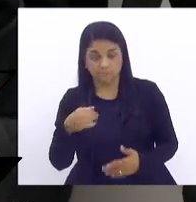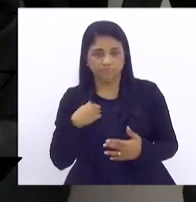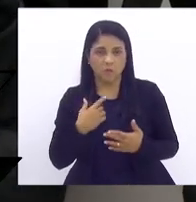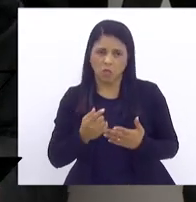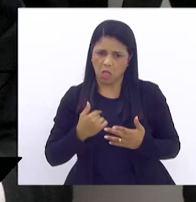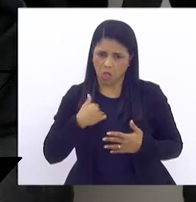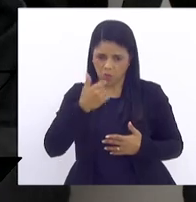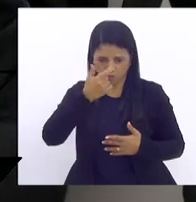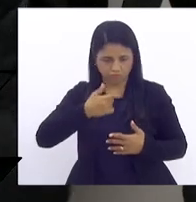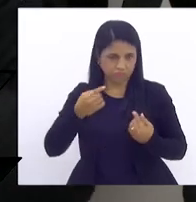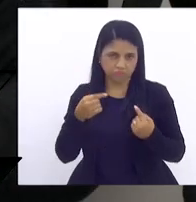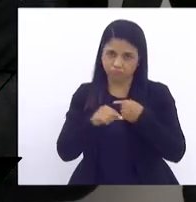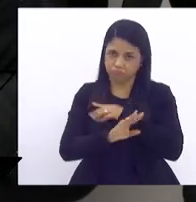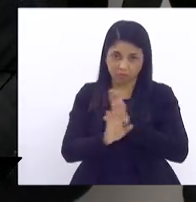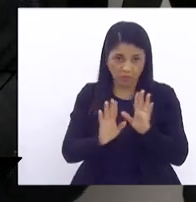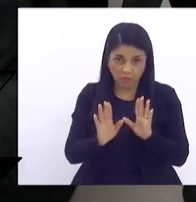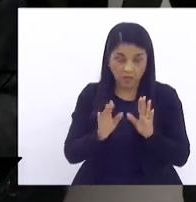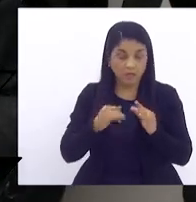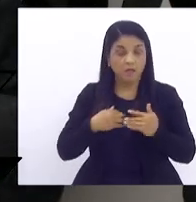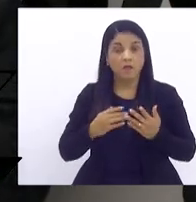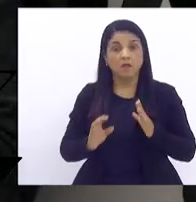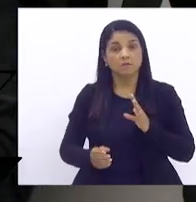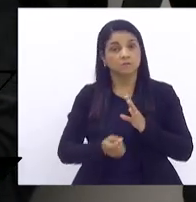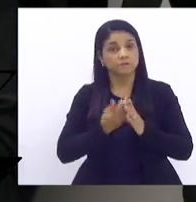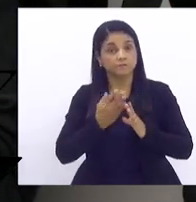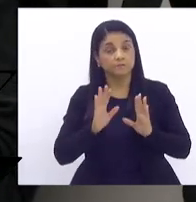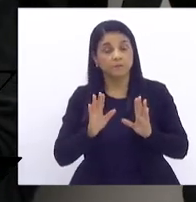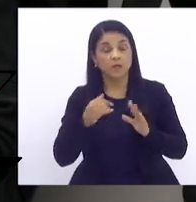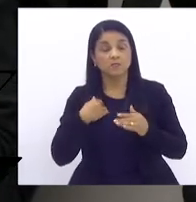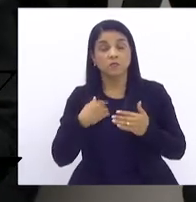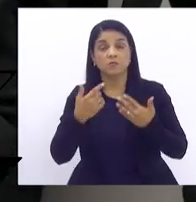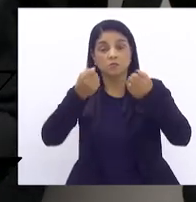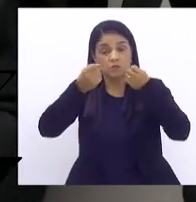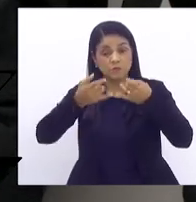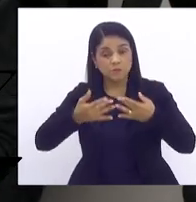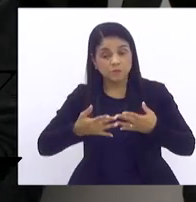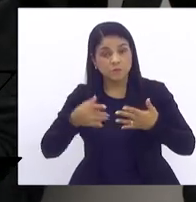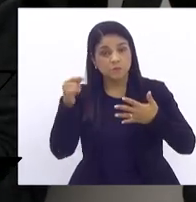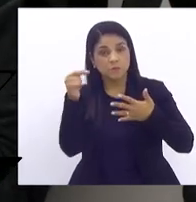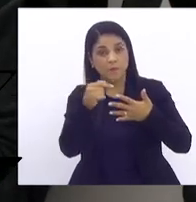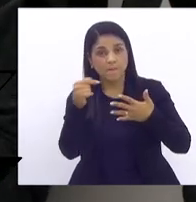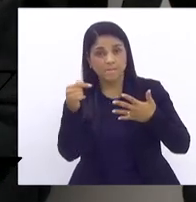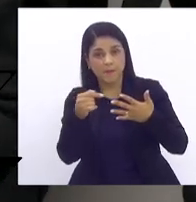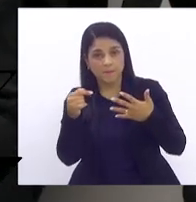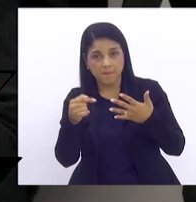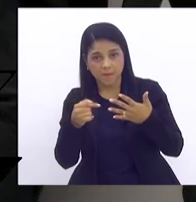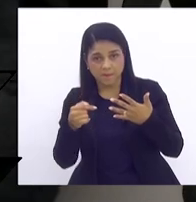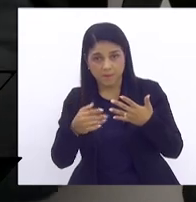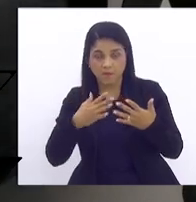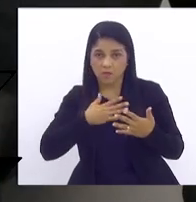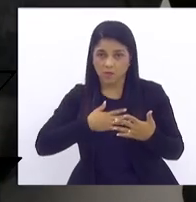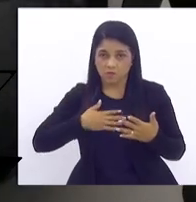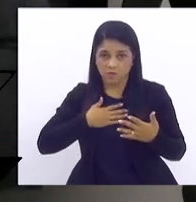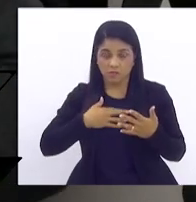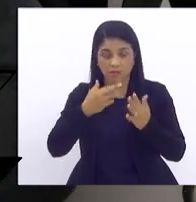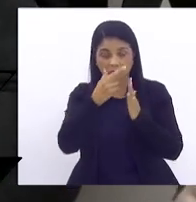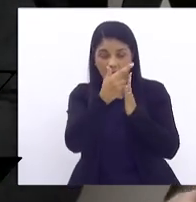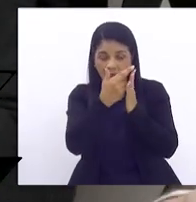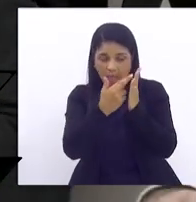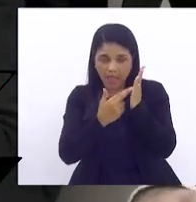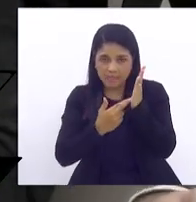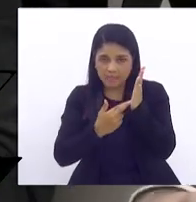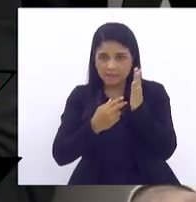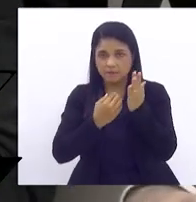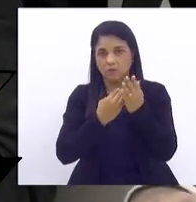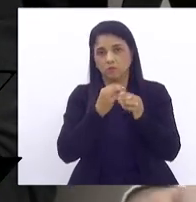nenhum tipo de divergência, mas eu só gostaria de pontuar, se não seria o caso de alterar a redação